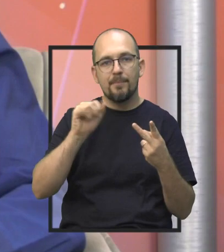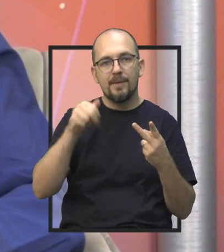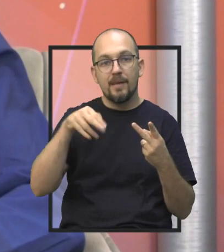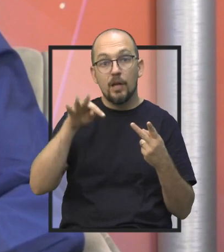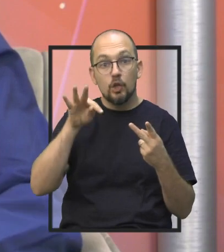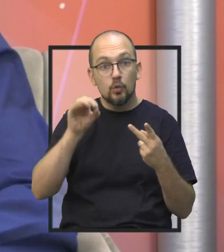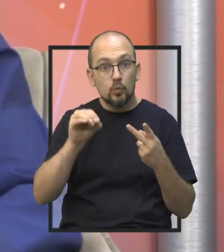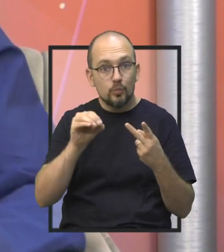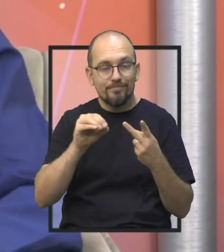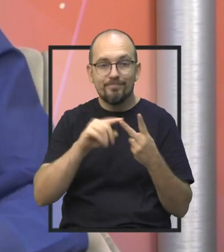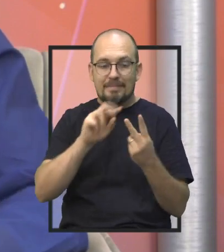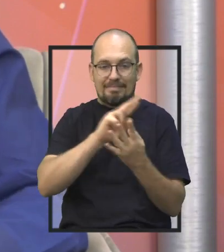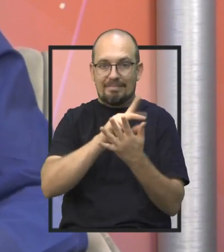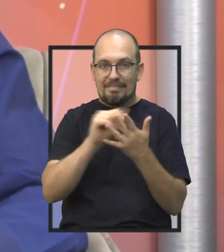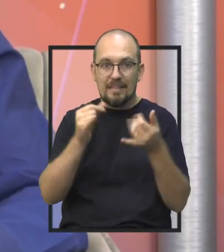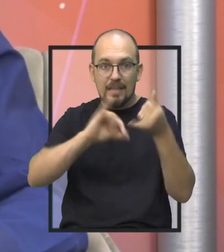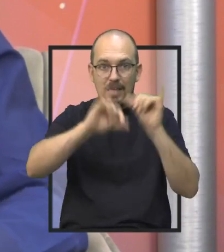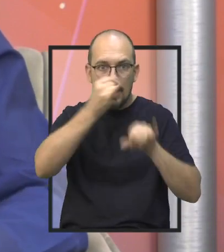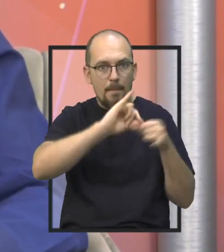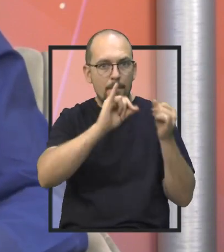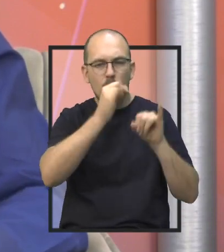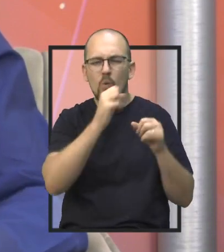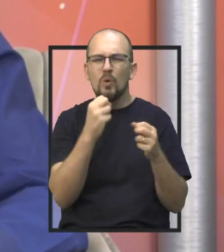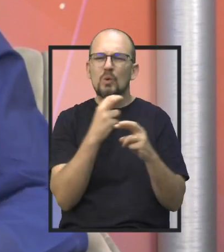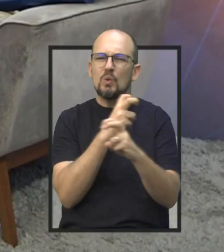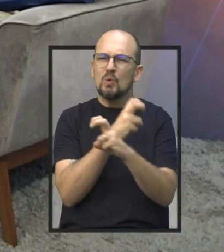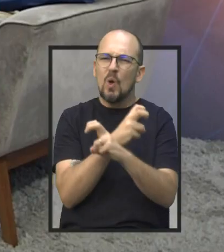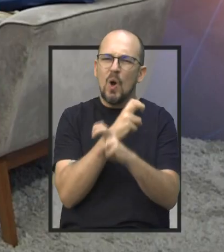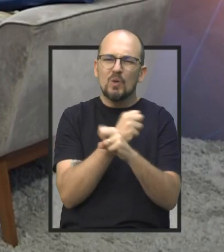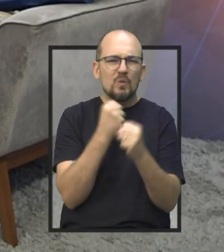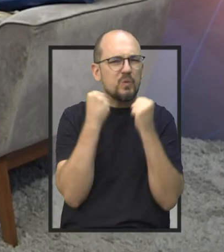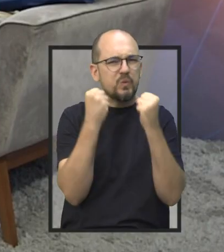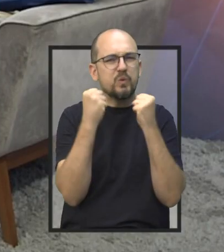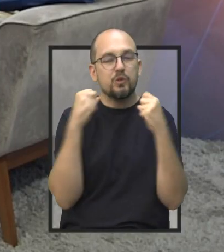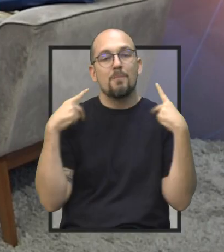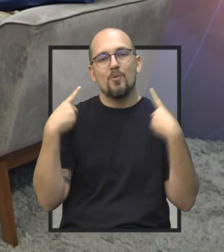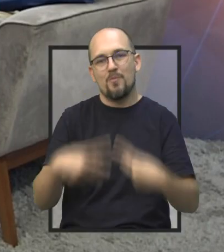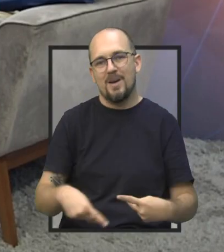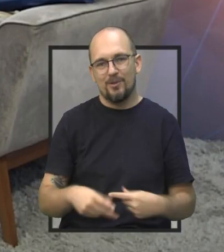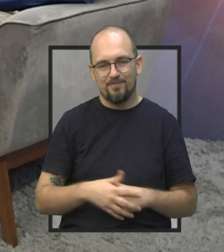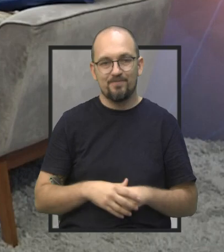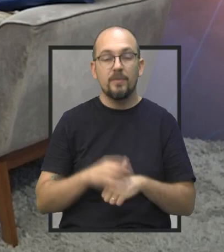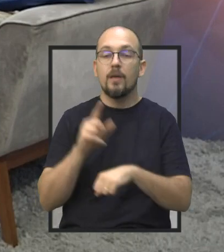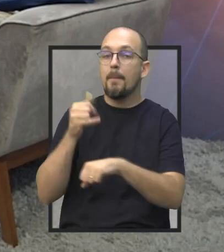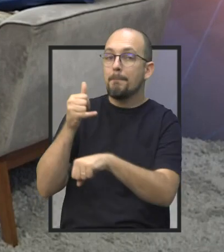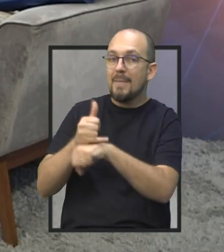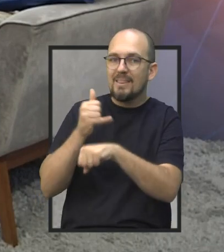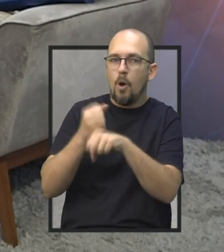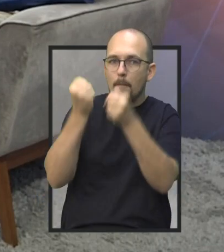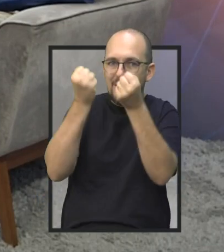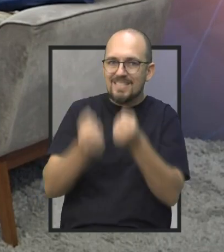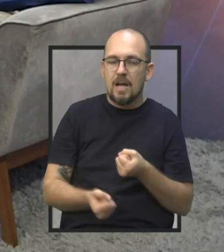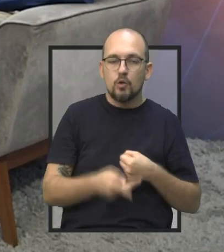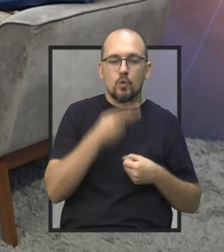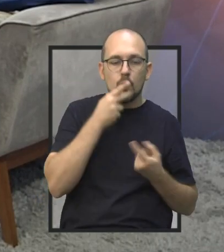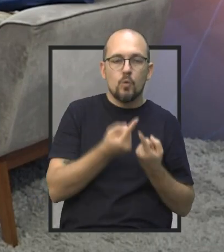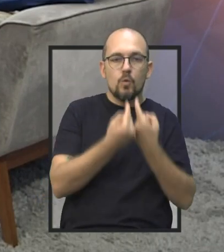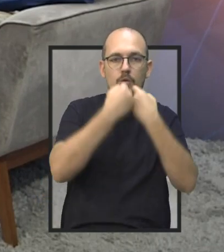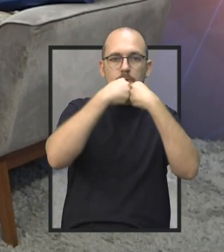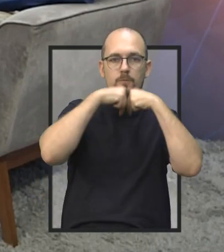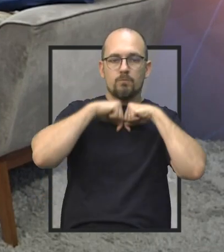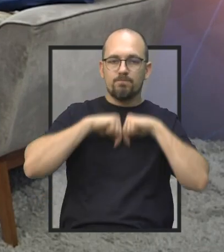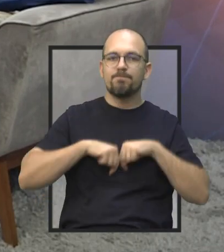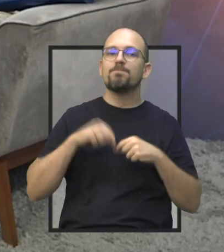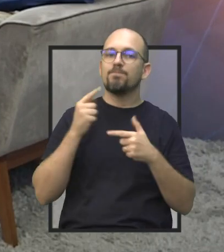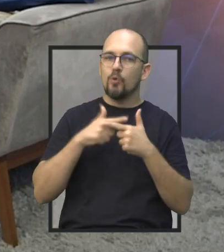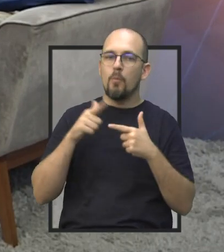nessas composições que são altamente tóxicos para o ser humano. São metais pesados e que vão causar, inclusive, problemas não só